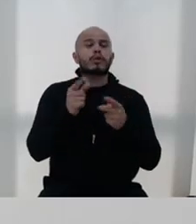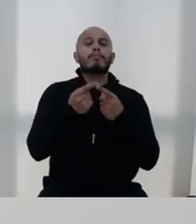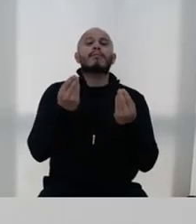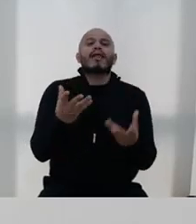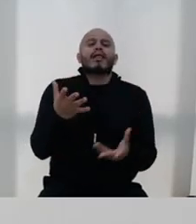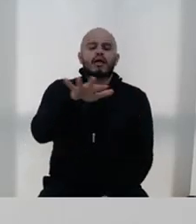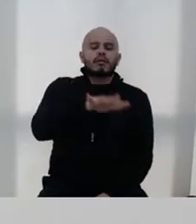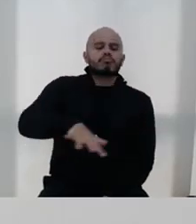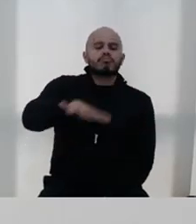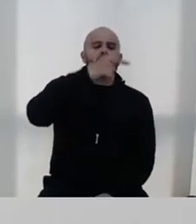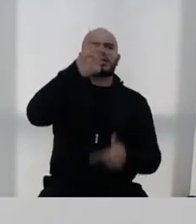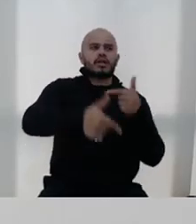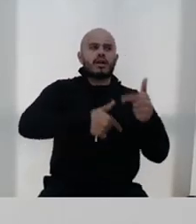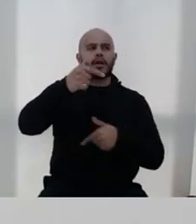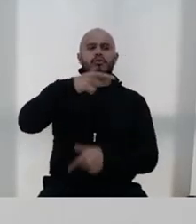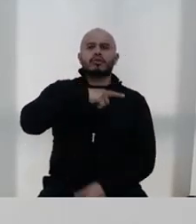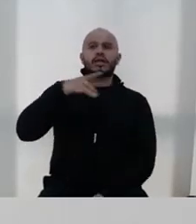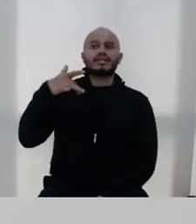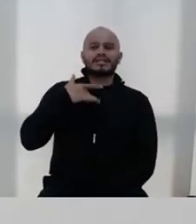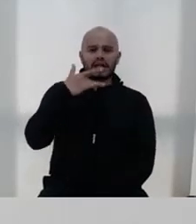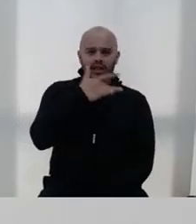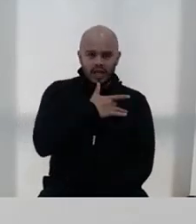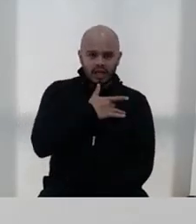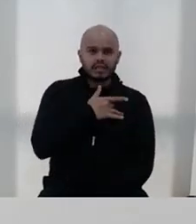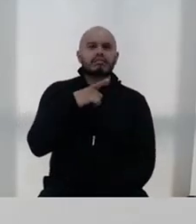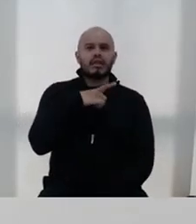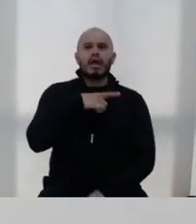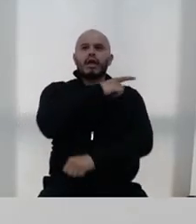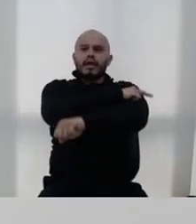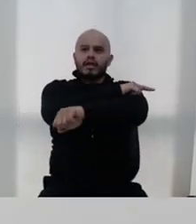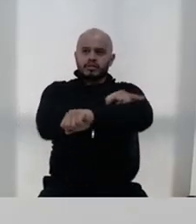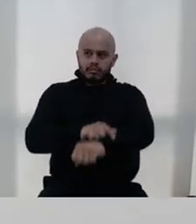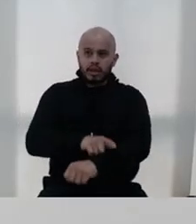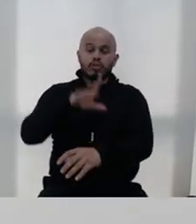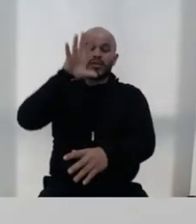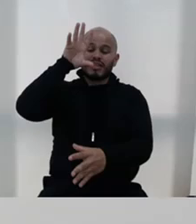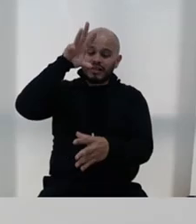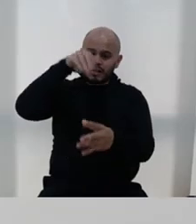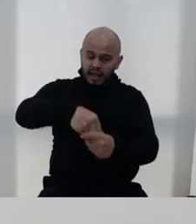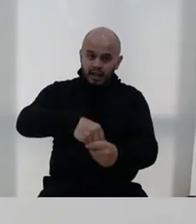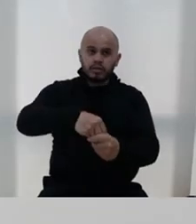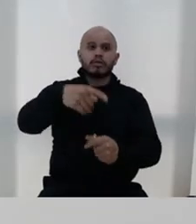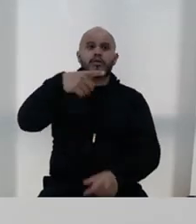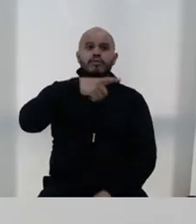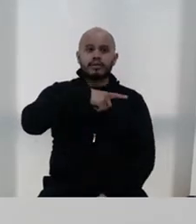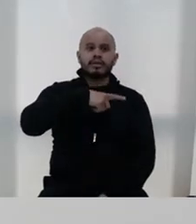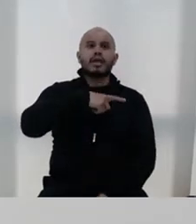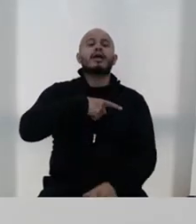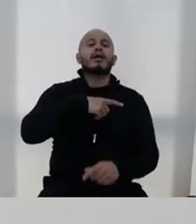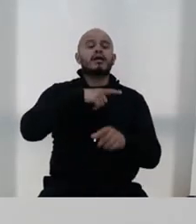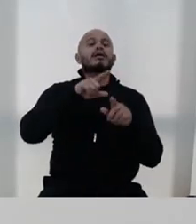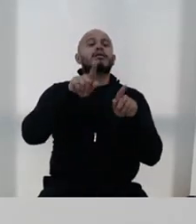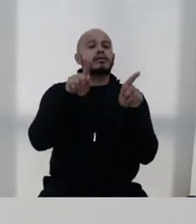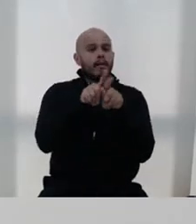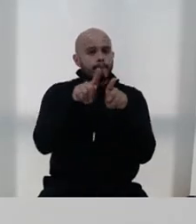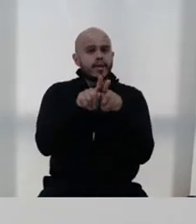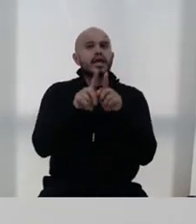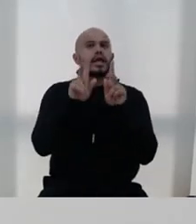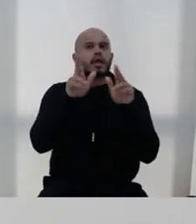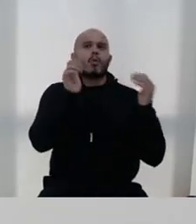ambiente saudável, que seja um ambiente respeitoso e que internamente nós tenhamos o mesmo respeito que temos